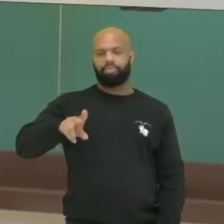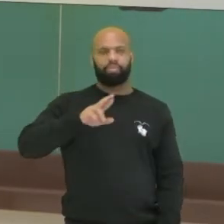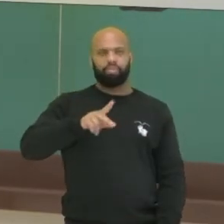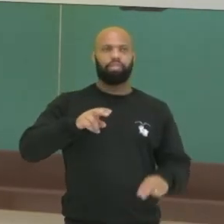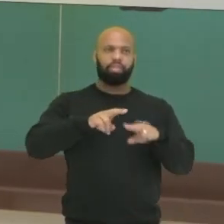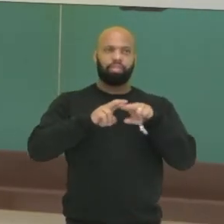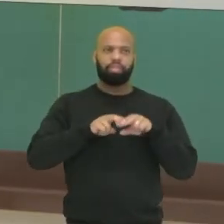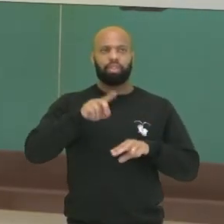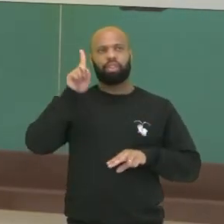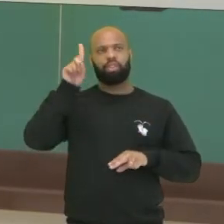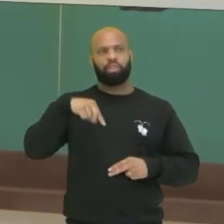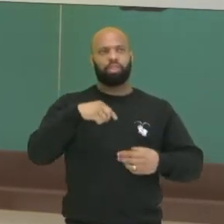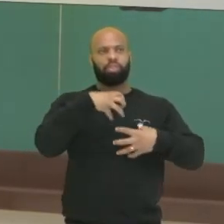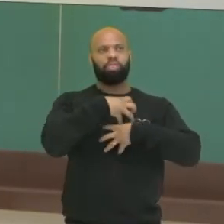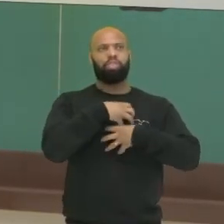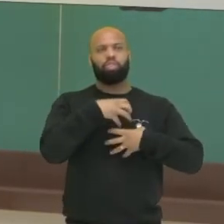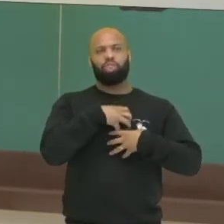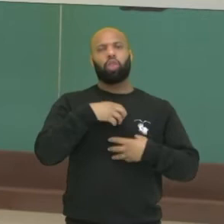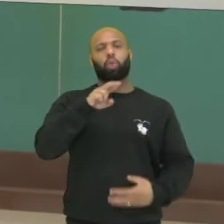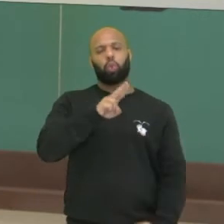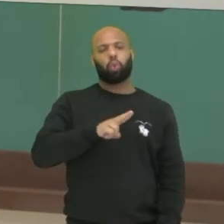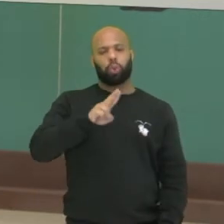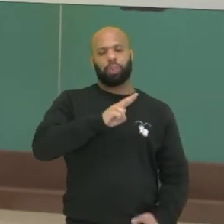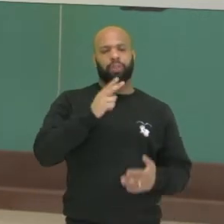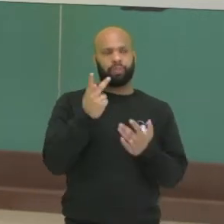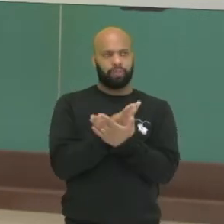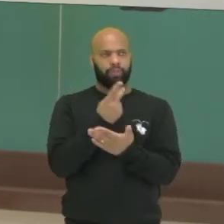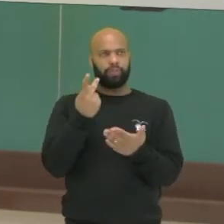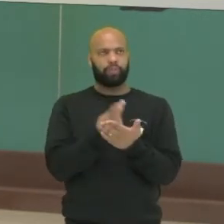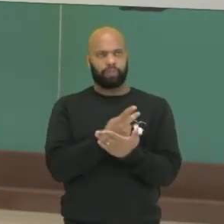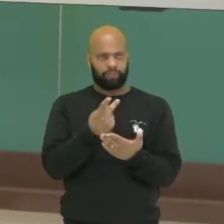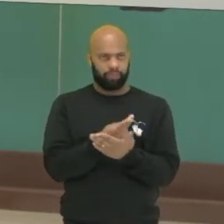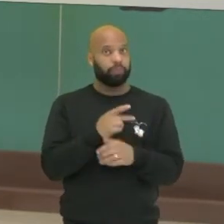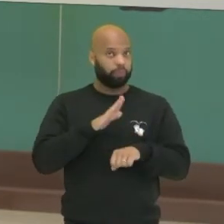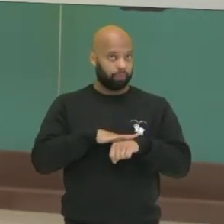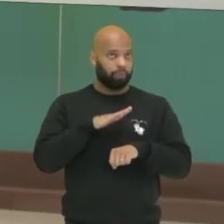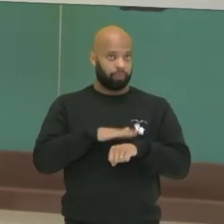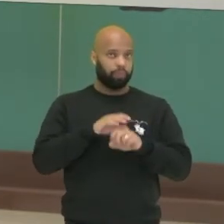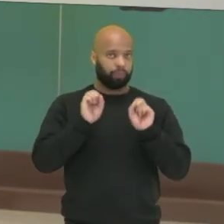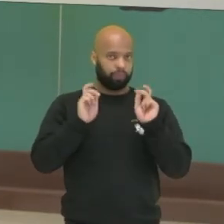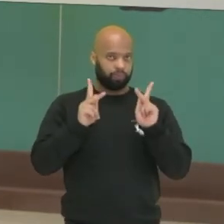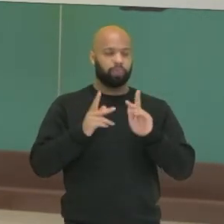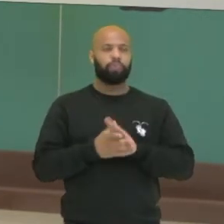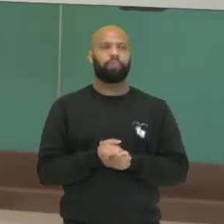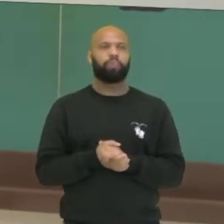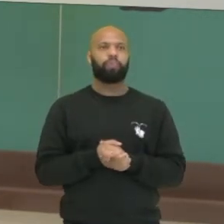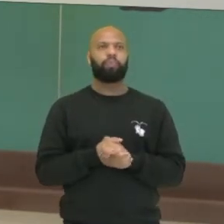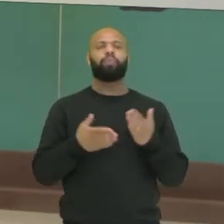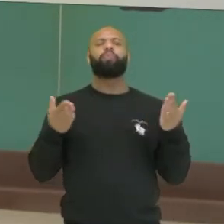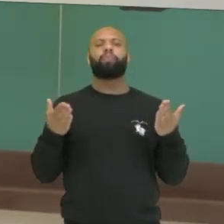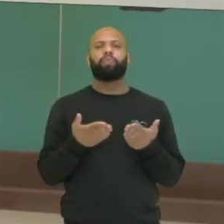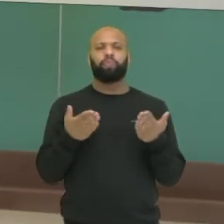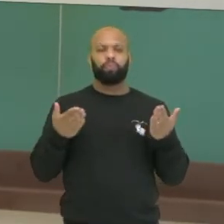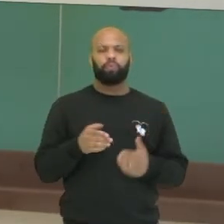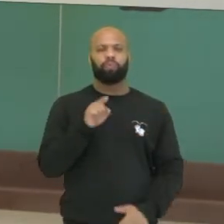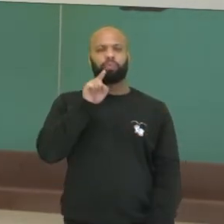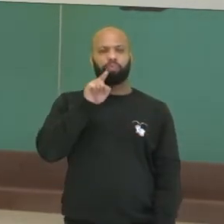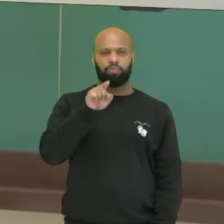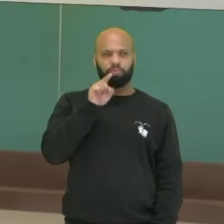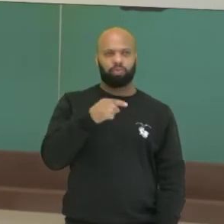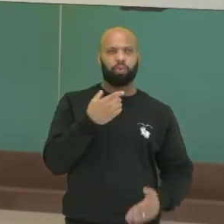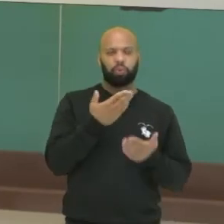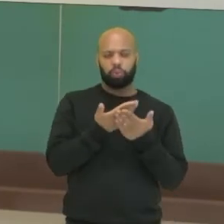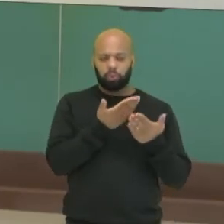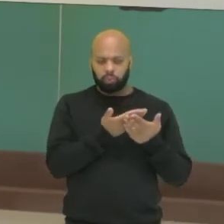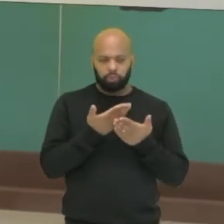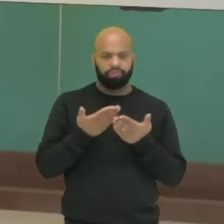ela foi considerada então abusiva naquele momento. E agora, depois de tudo isso, será que